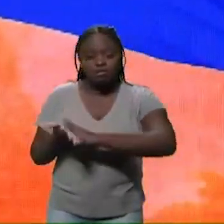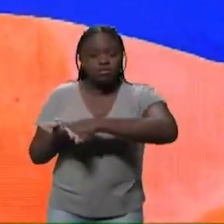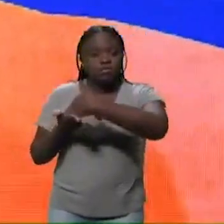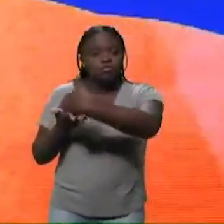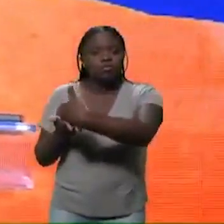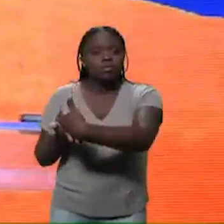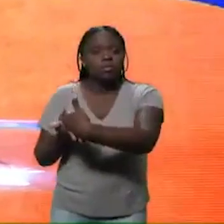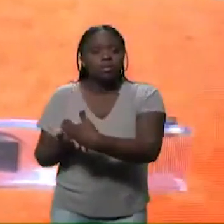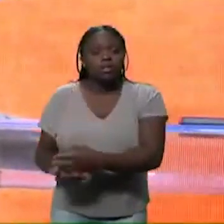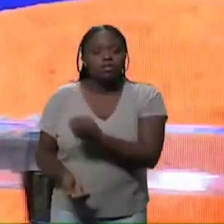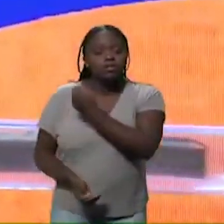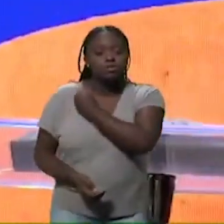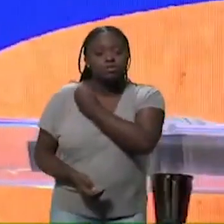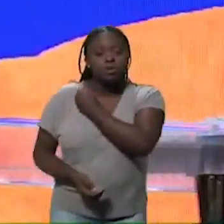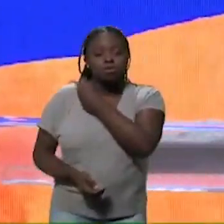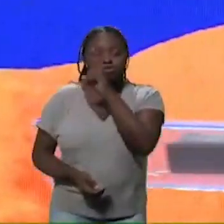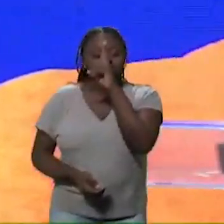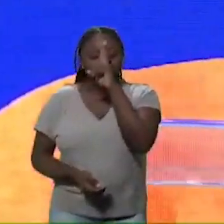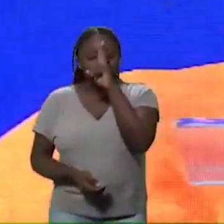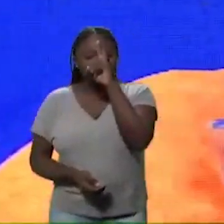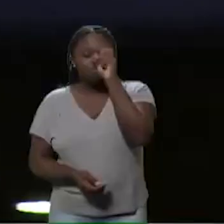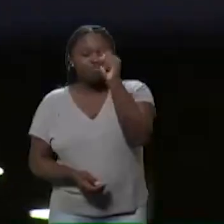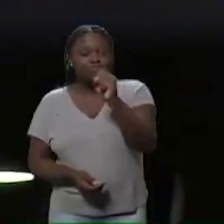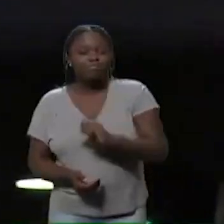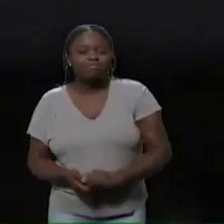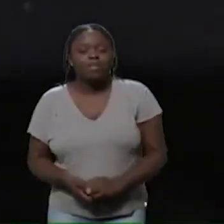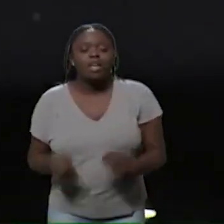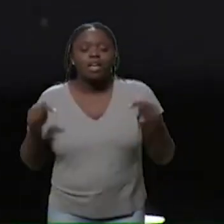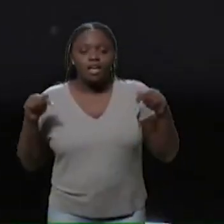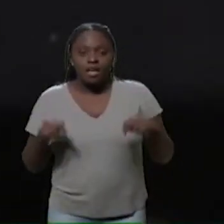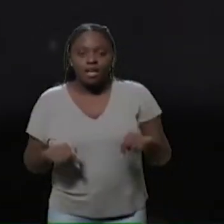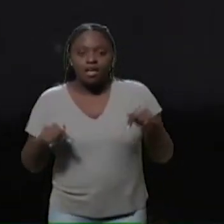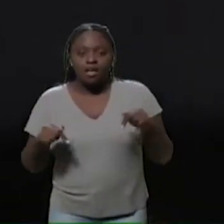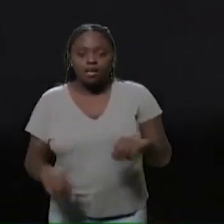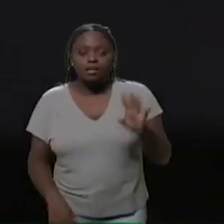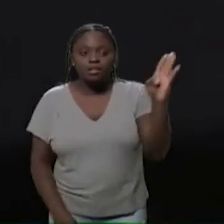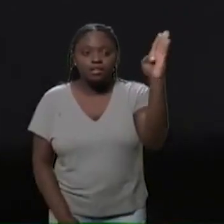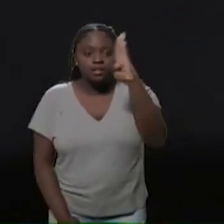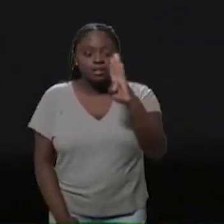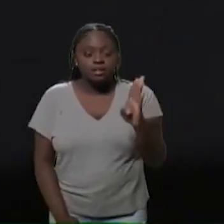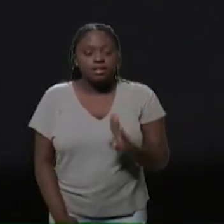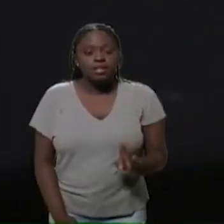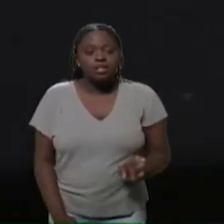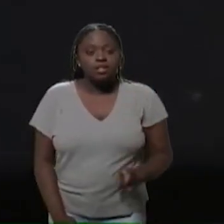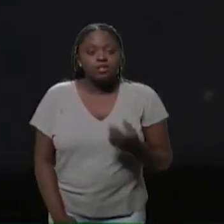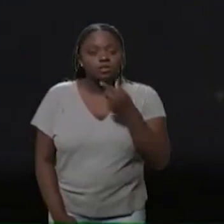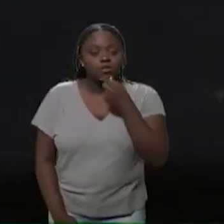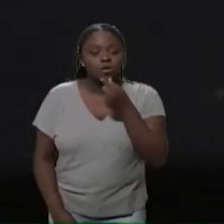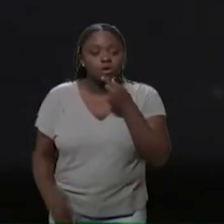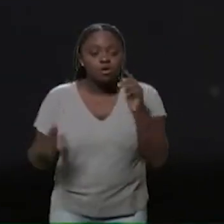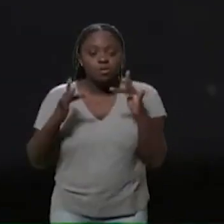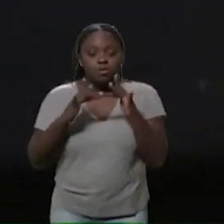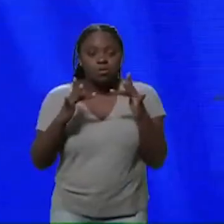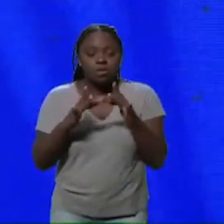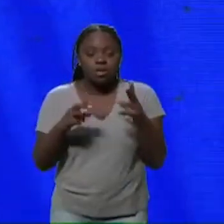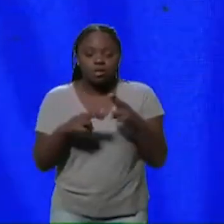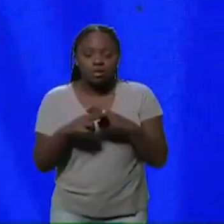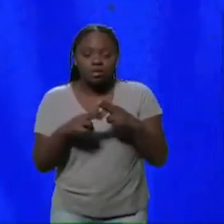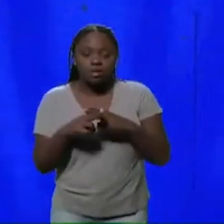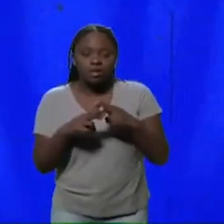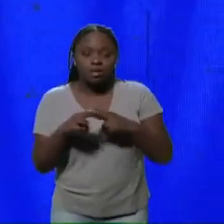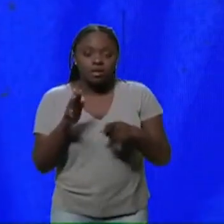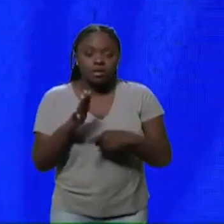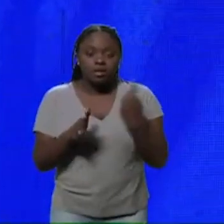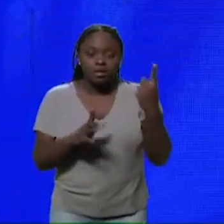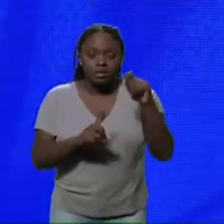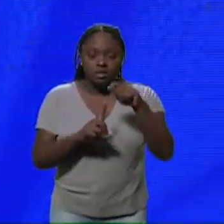são fortíssimos. Aqui no Brasil, o número de homens que tem contato com pornografia pelo menos uma vez por